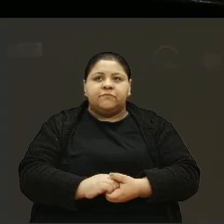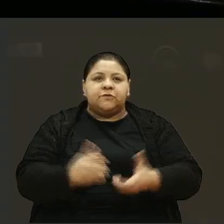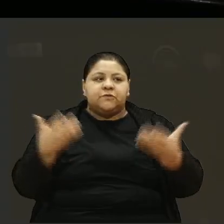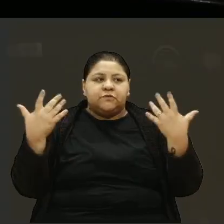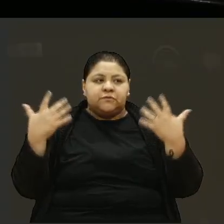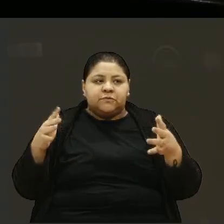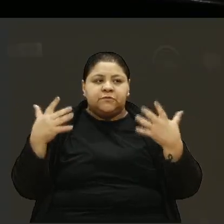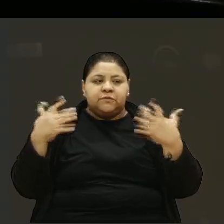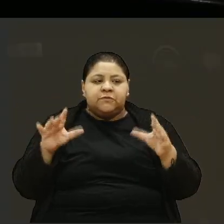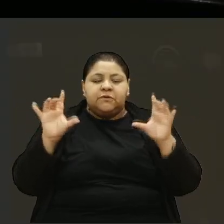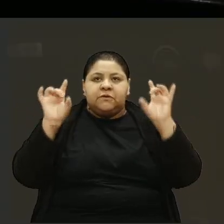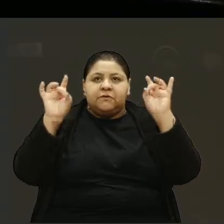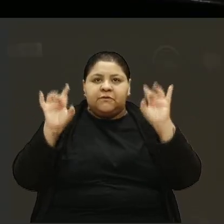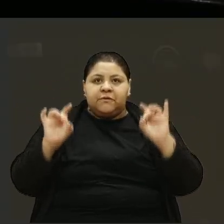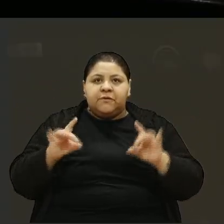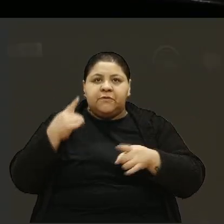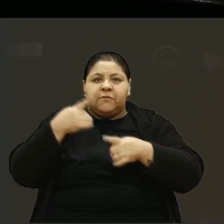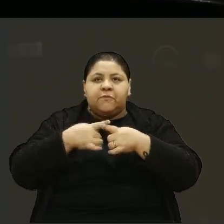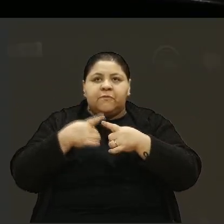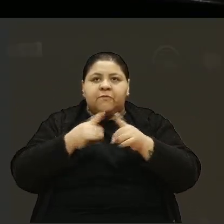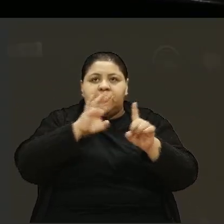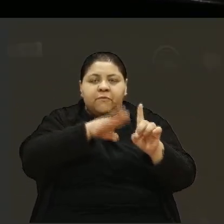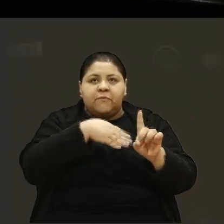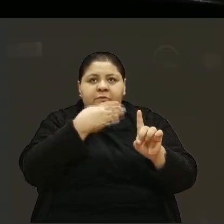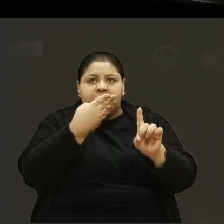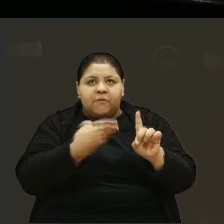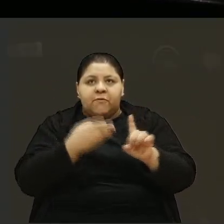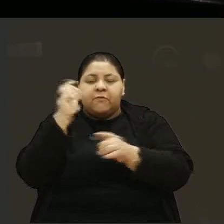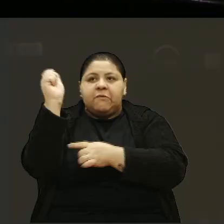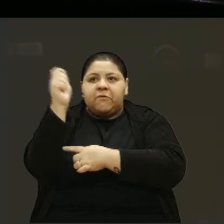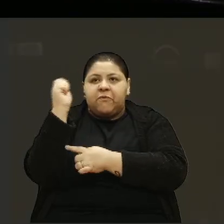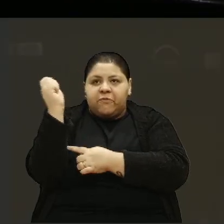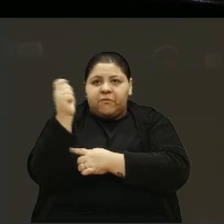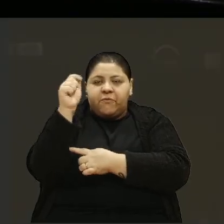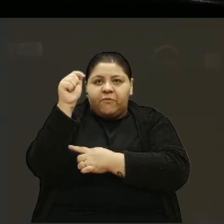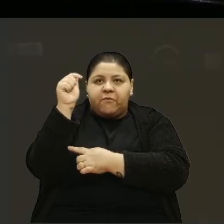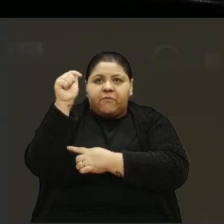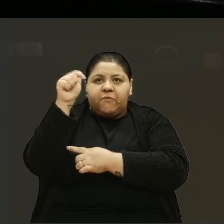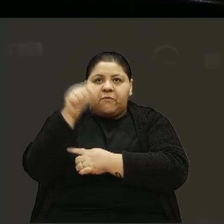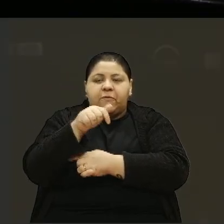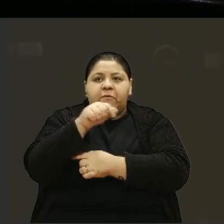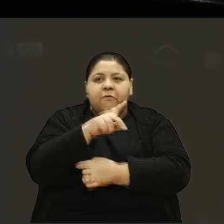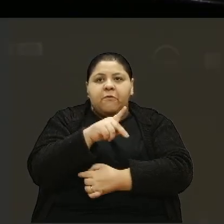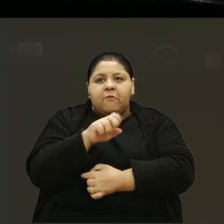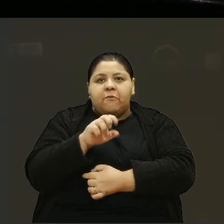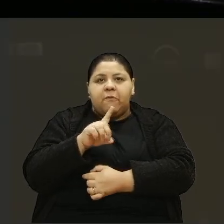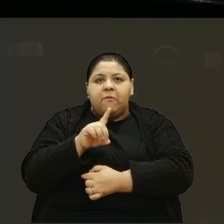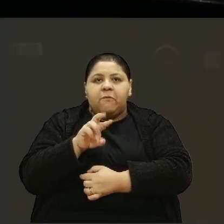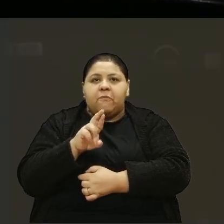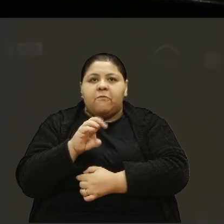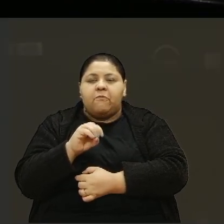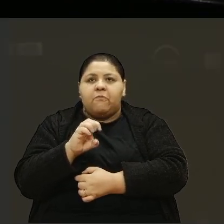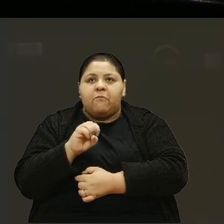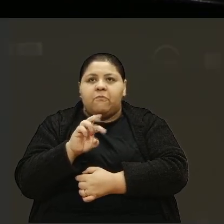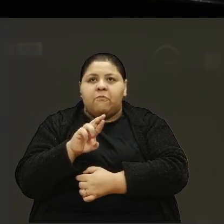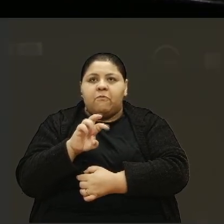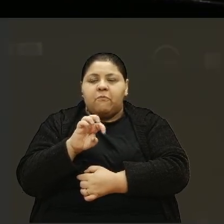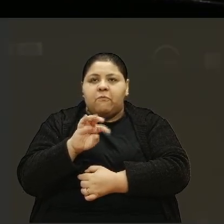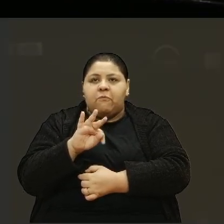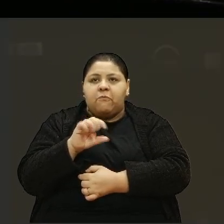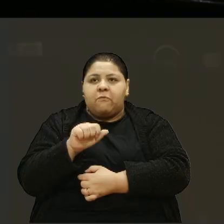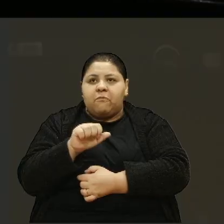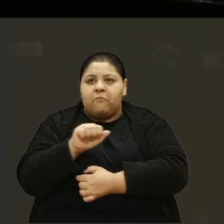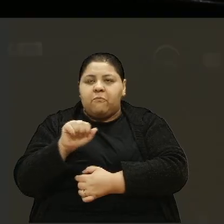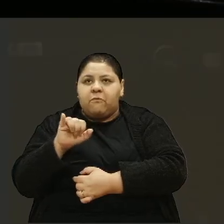congratulação é um voto especial, porque homenageia um dos grandes gaúchos desse Rio Grande do Sul, Pedro Hortaça, o vereador que o presidente subscreve, registra